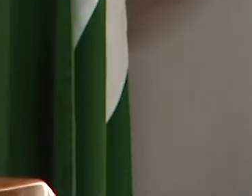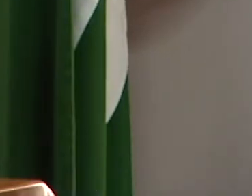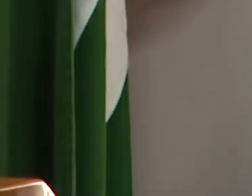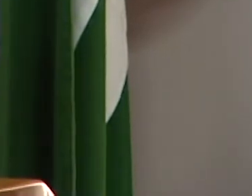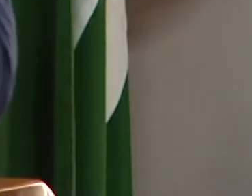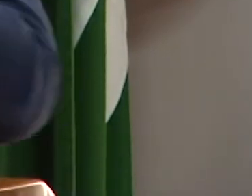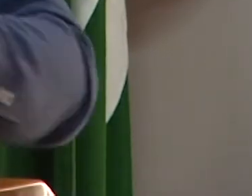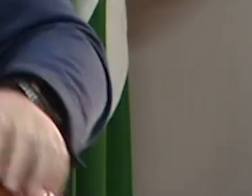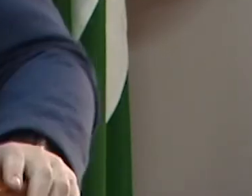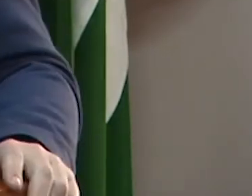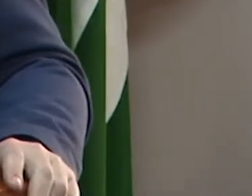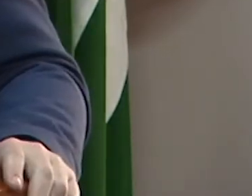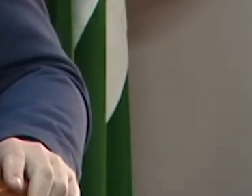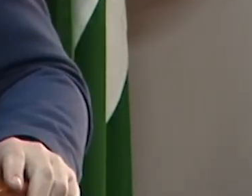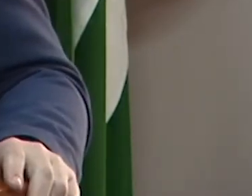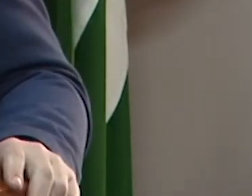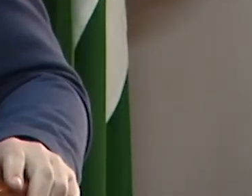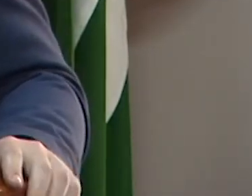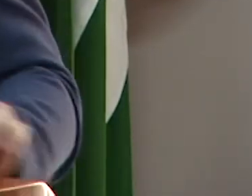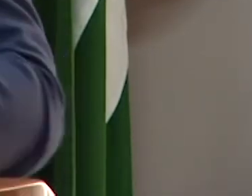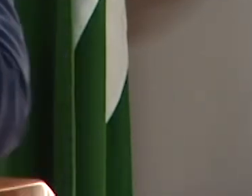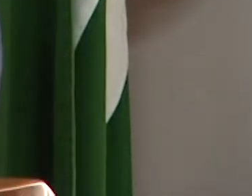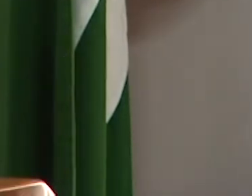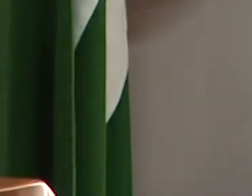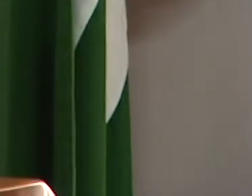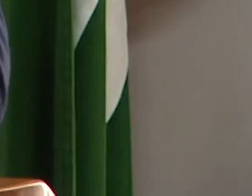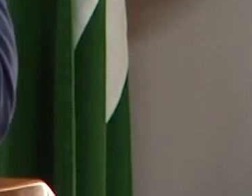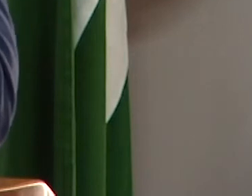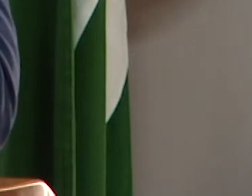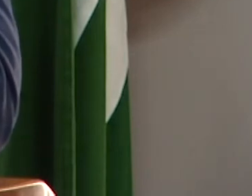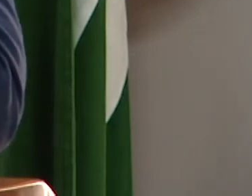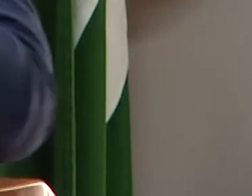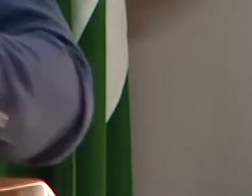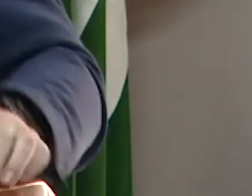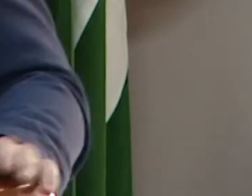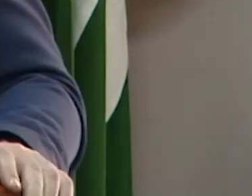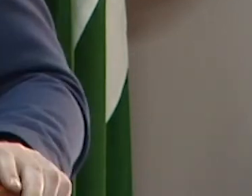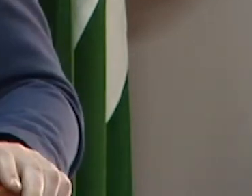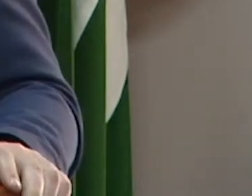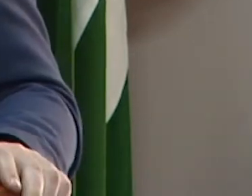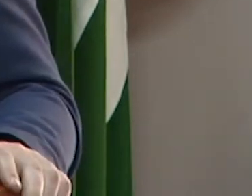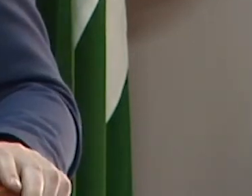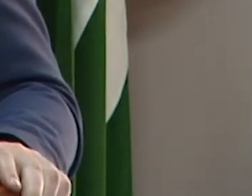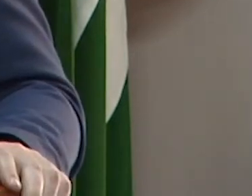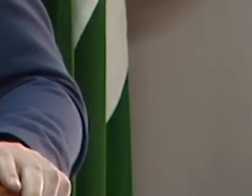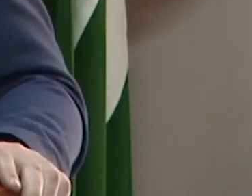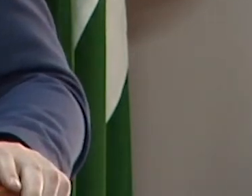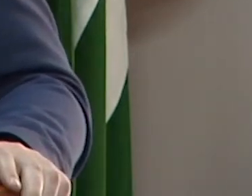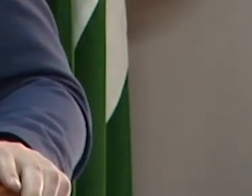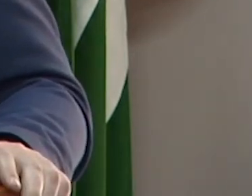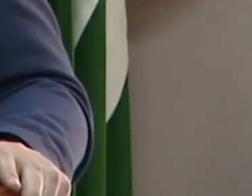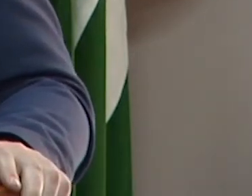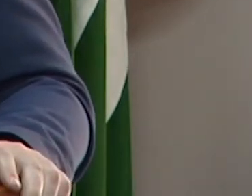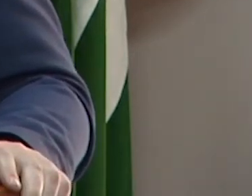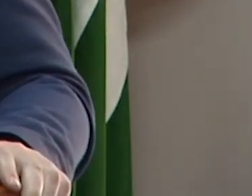nos acompanham. Na verdade, só venho prestar um esclarecimento à comunidade de